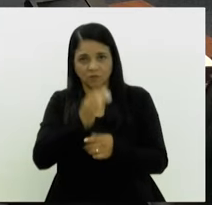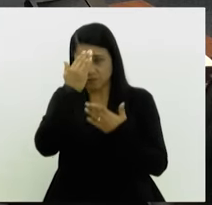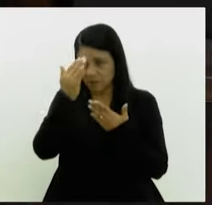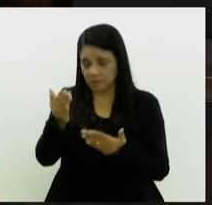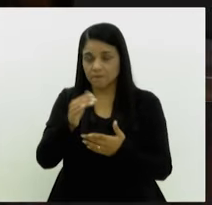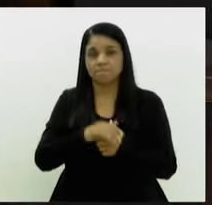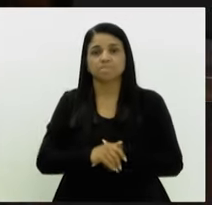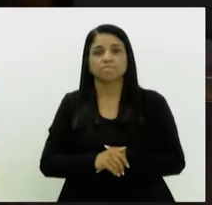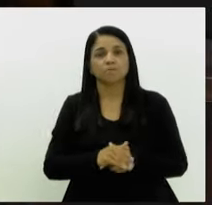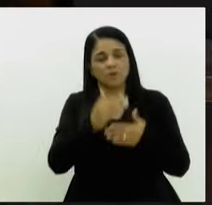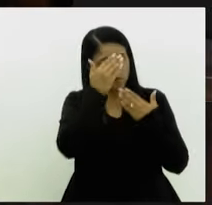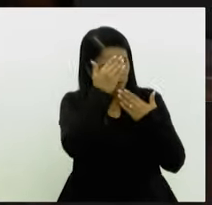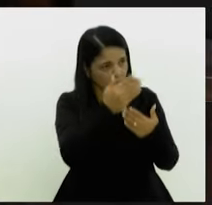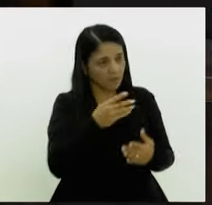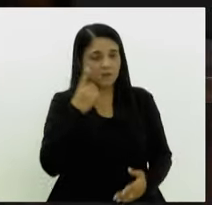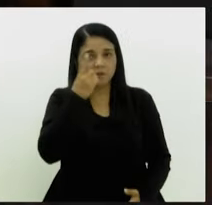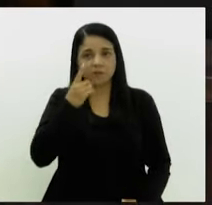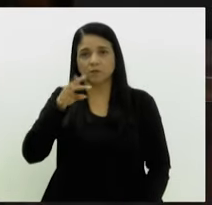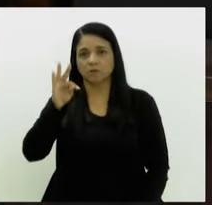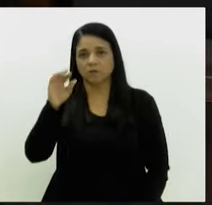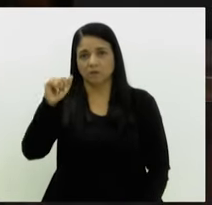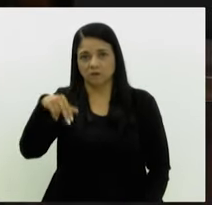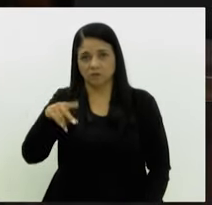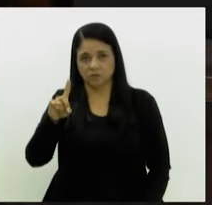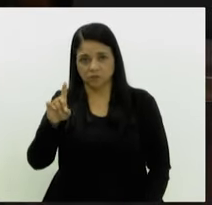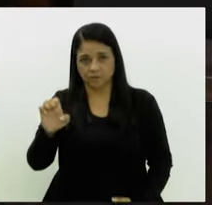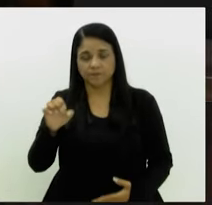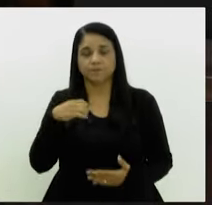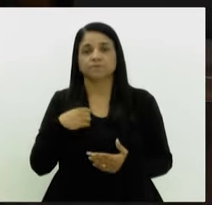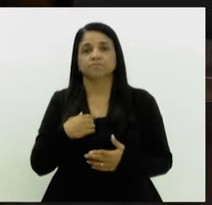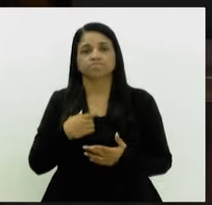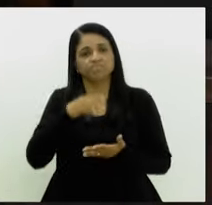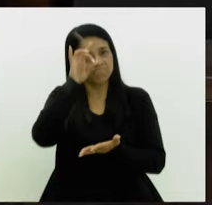Muito obrigado, deputado Tandi. Pertinente